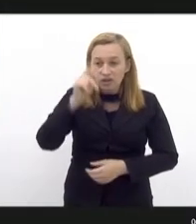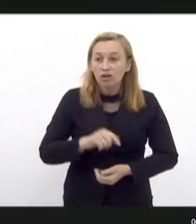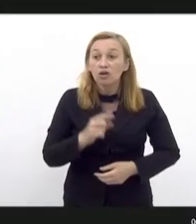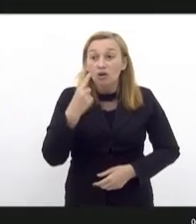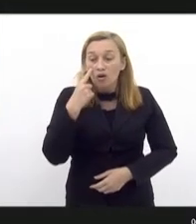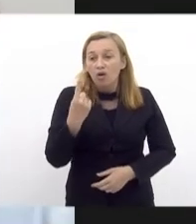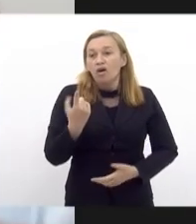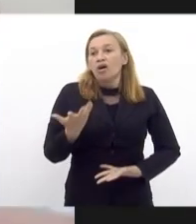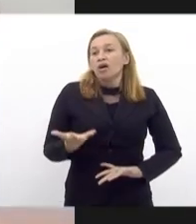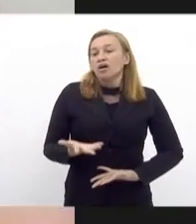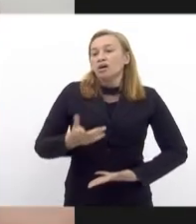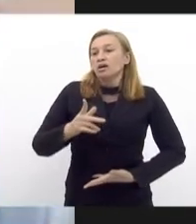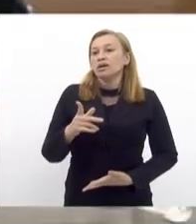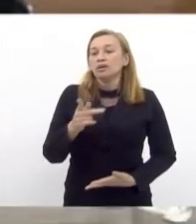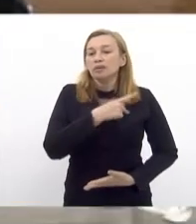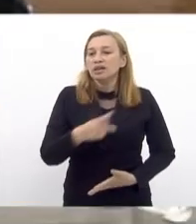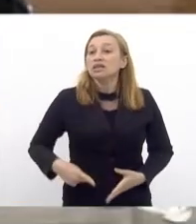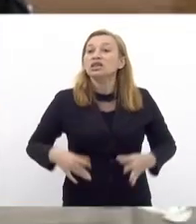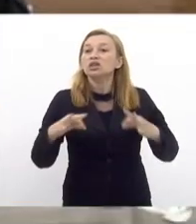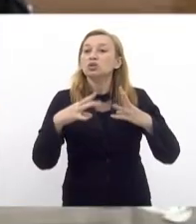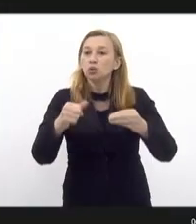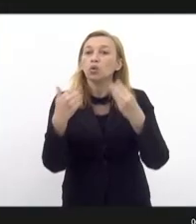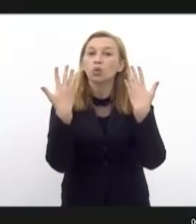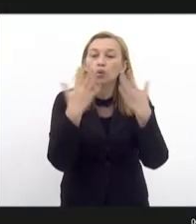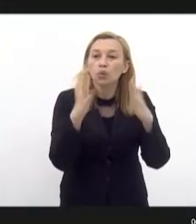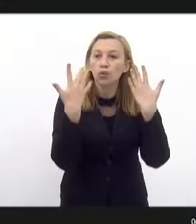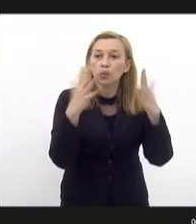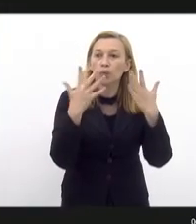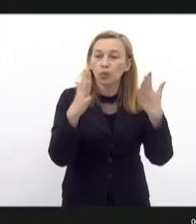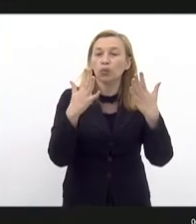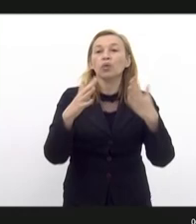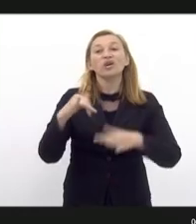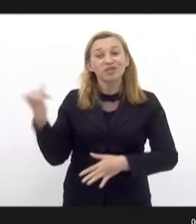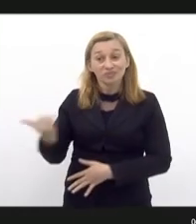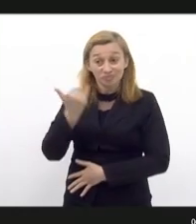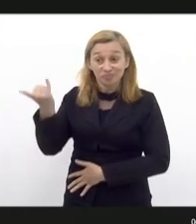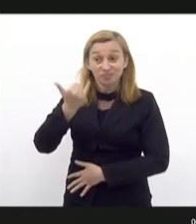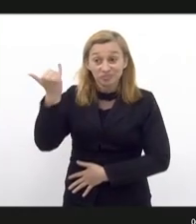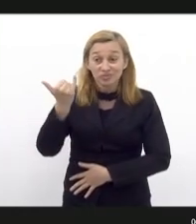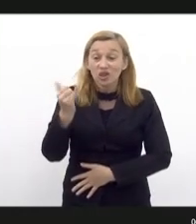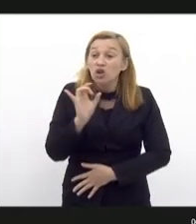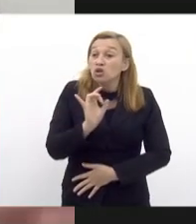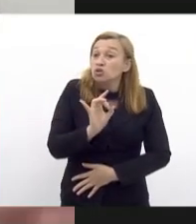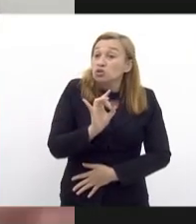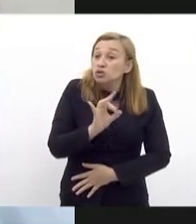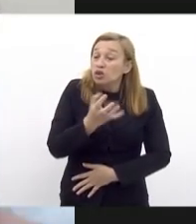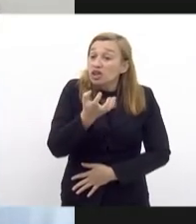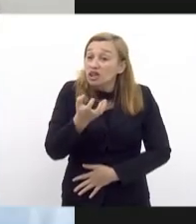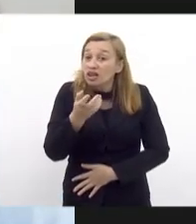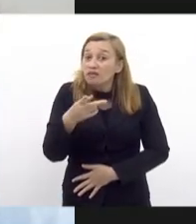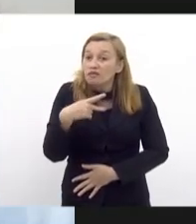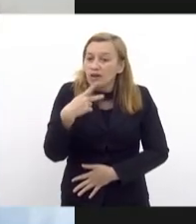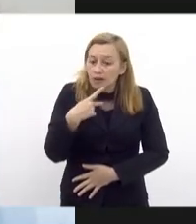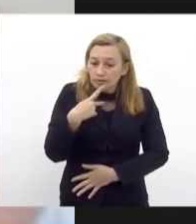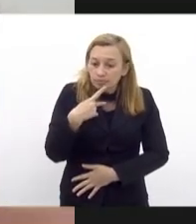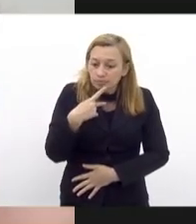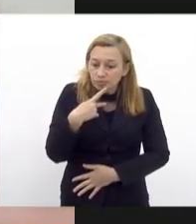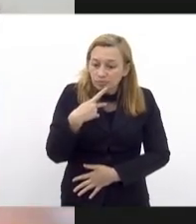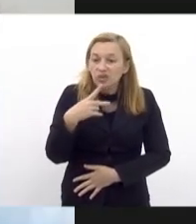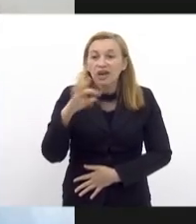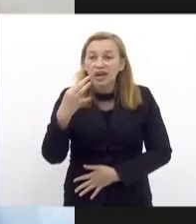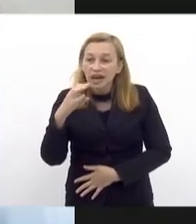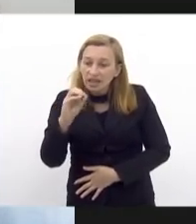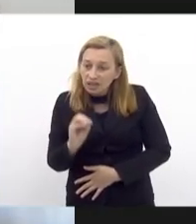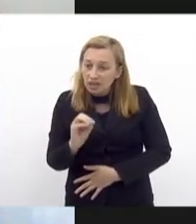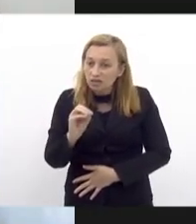Olha, presidente e todos, primeiro parabenizar o evento muito importante. Eu queria só fazer uma ponderação ao Caetano